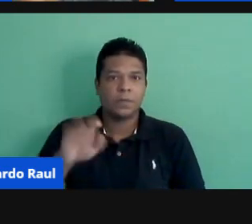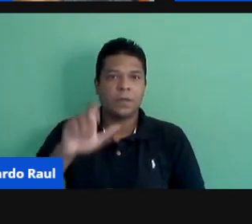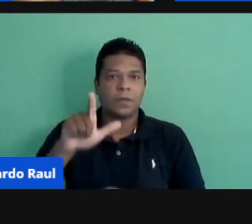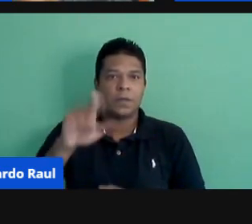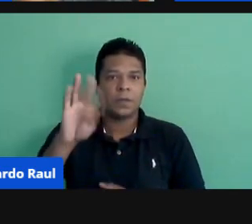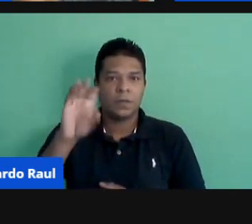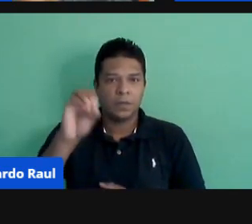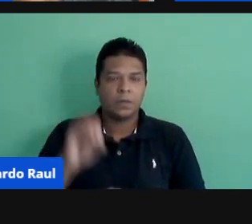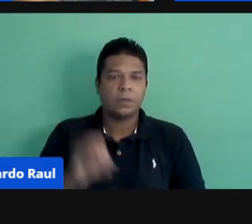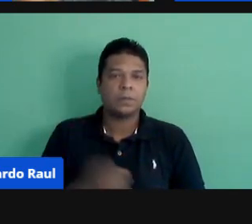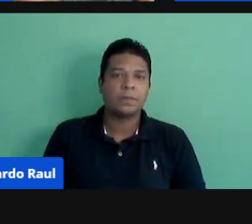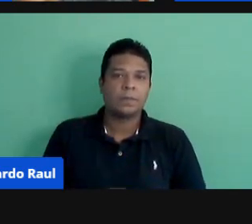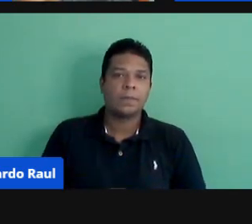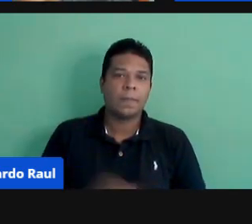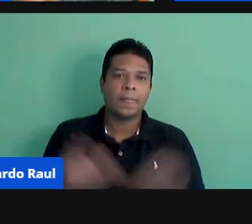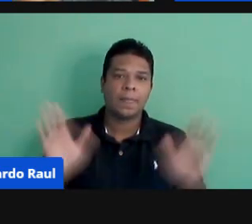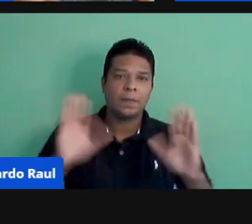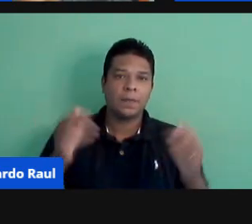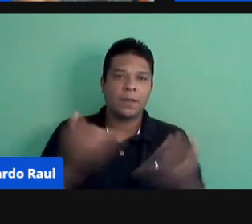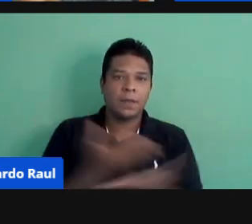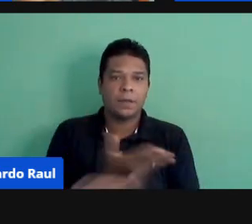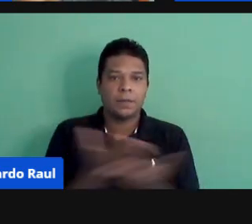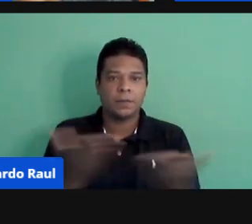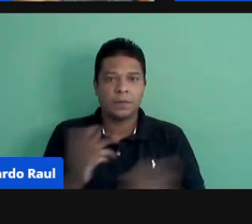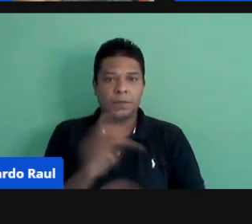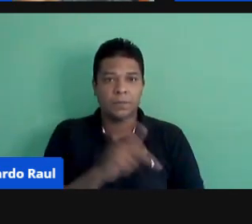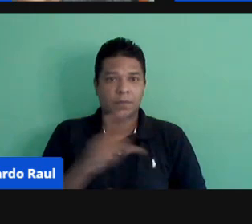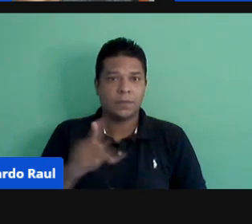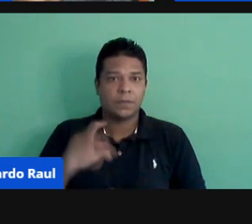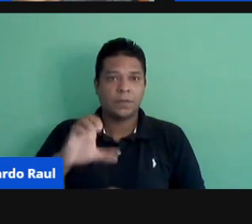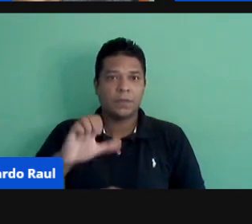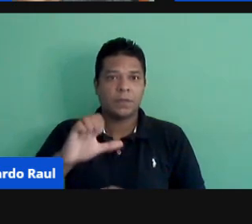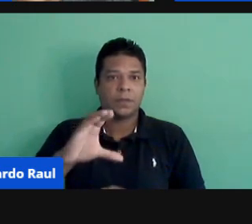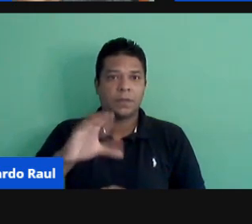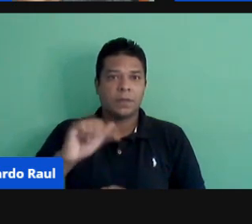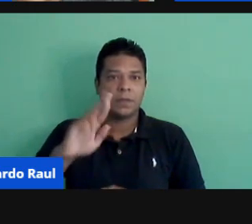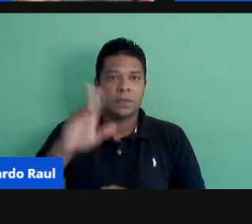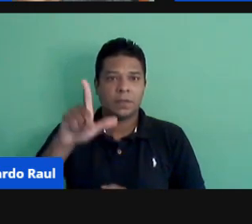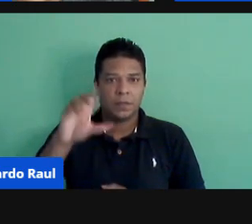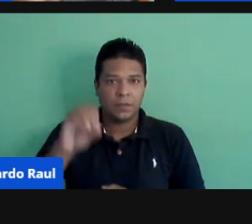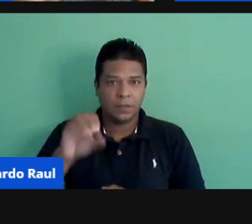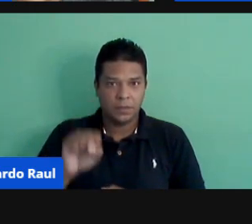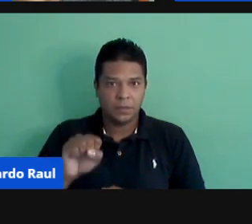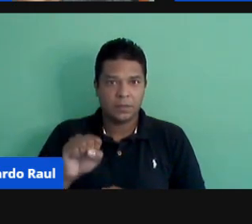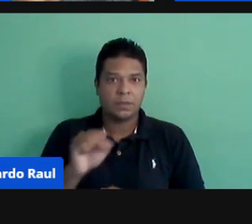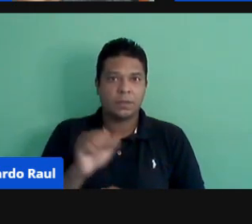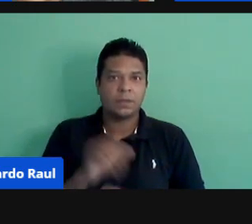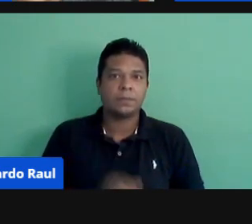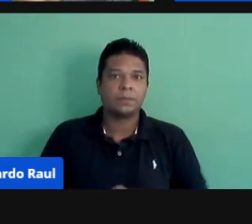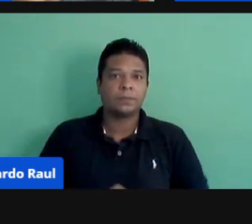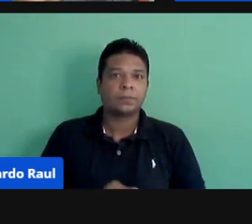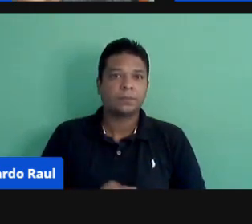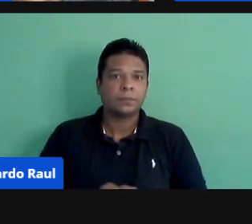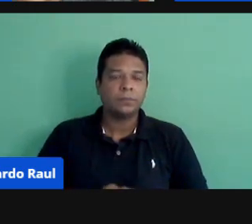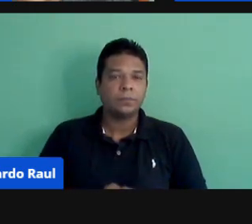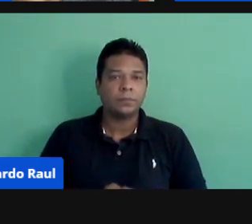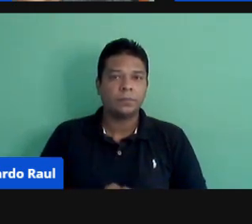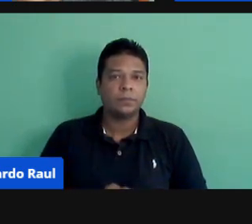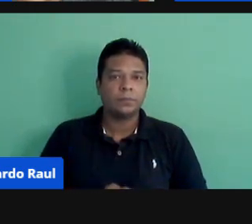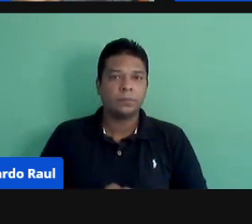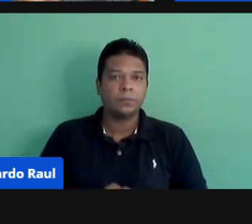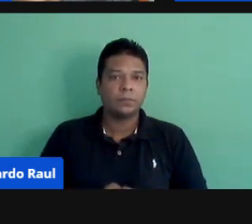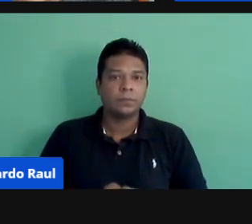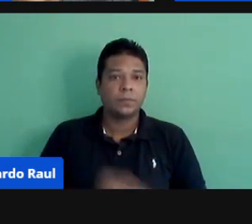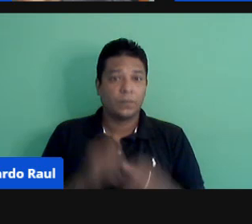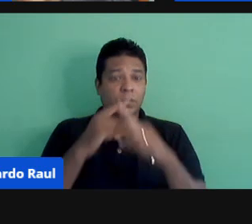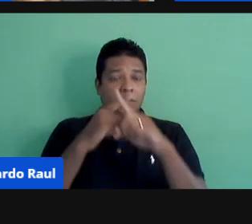Olá a todos, eu sou o professor Carlos, né, professor da Escola Municipal João Evangelista, como concursado, e